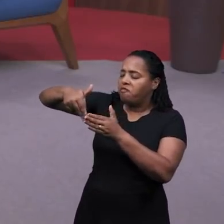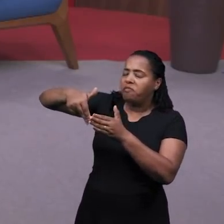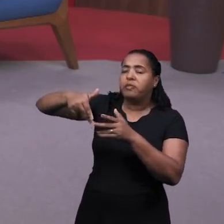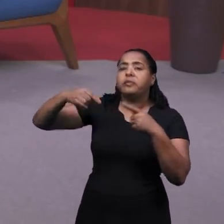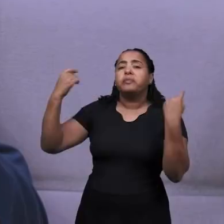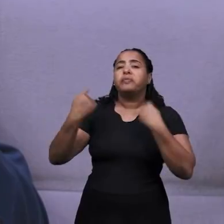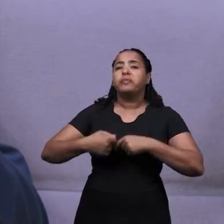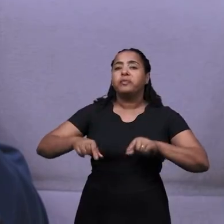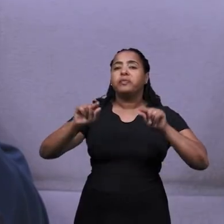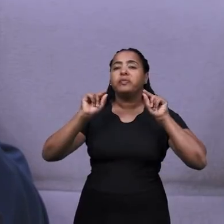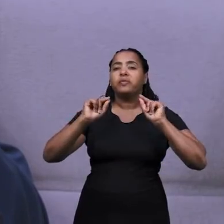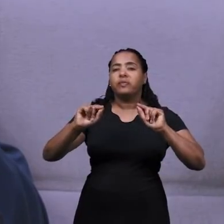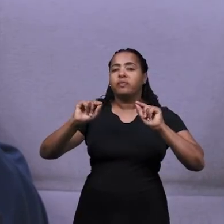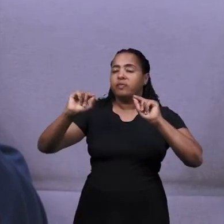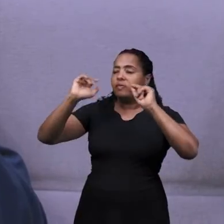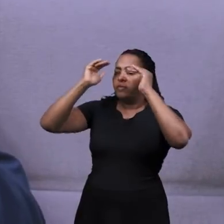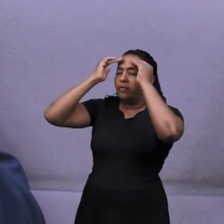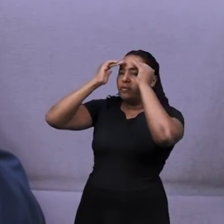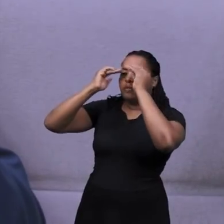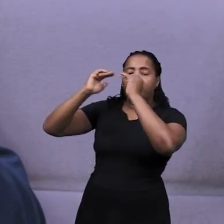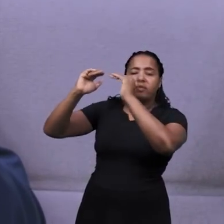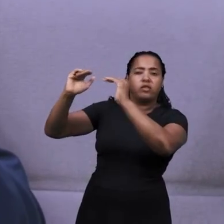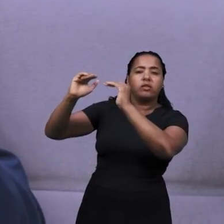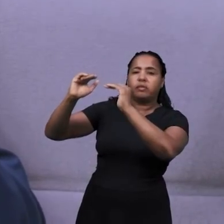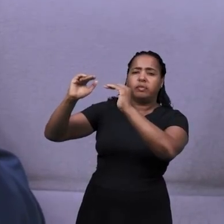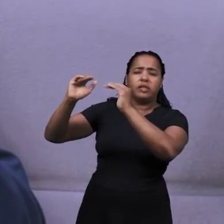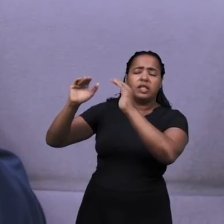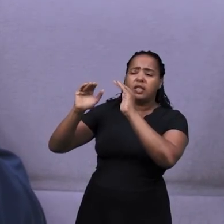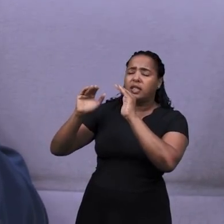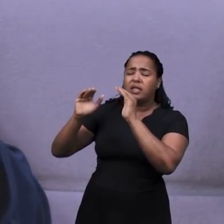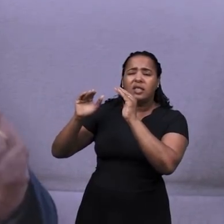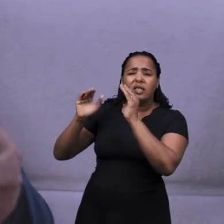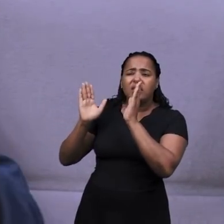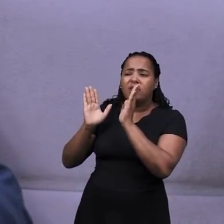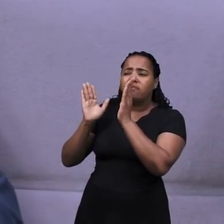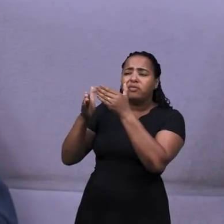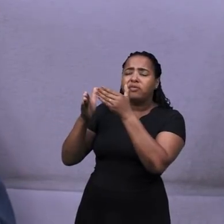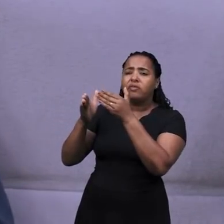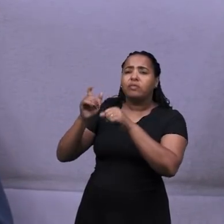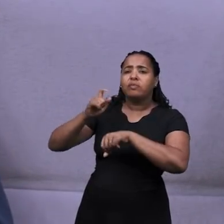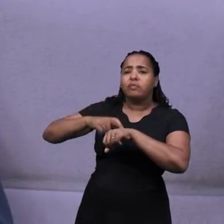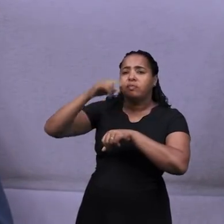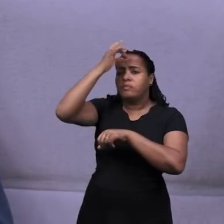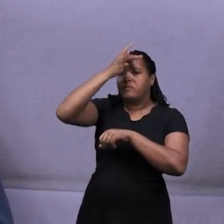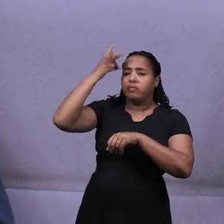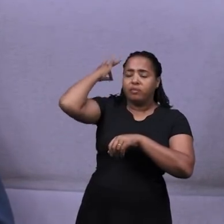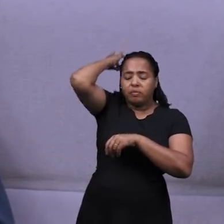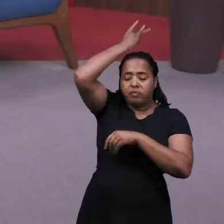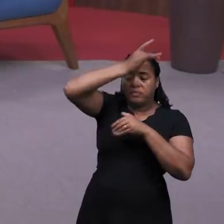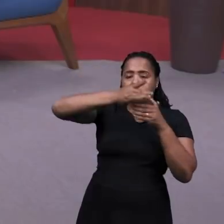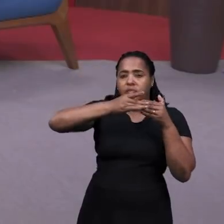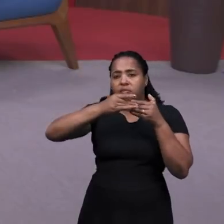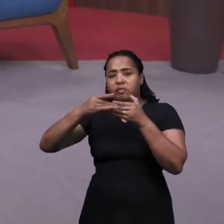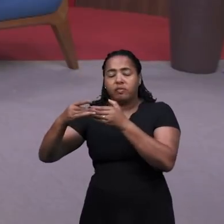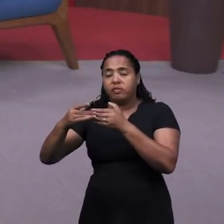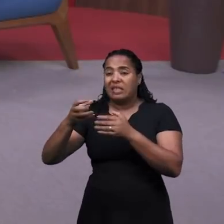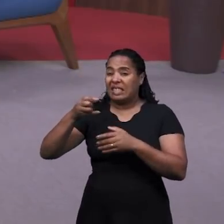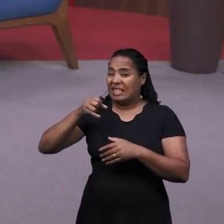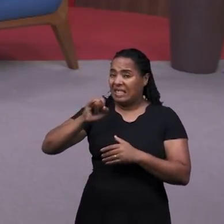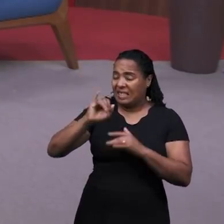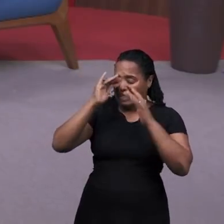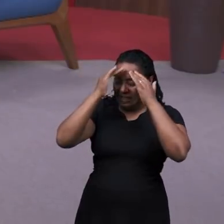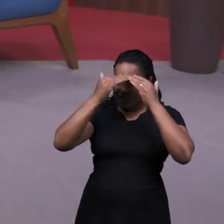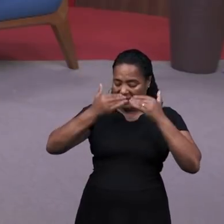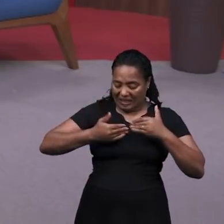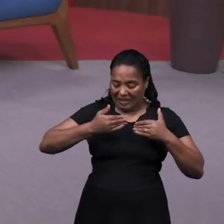que obedecer única e exclusivamente à direção do Espírito Santo. Amém. Porque se ele for obedecer à